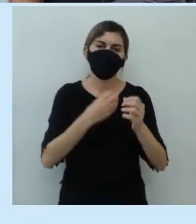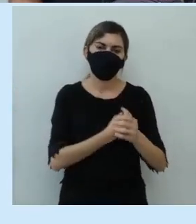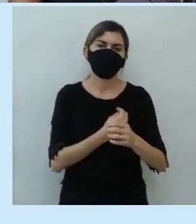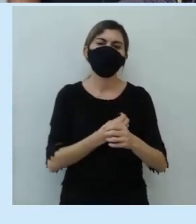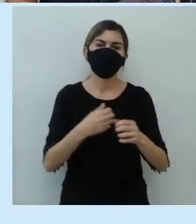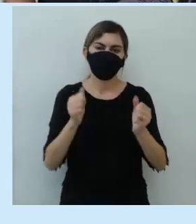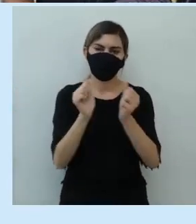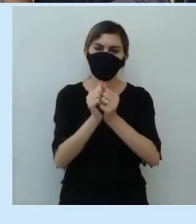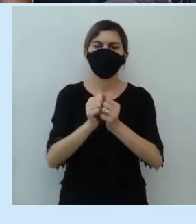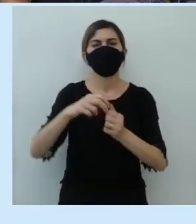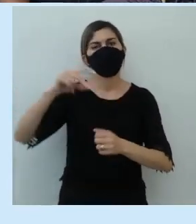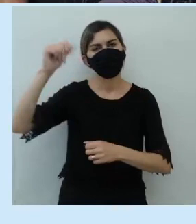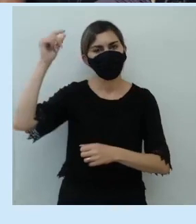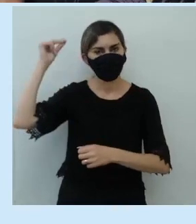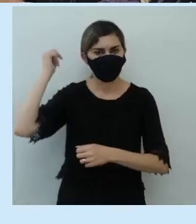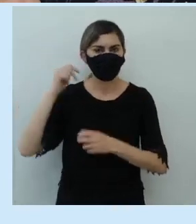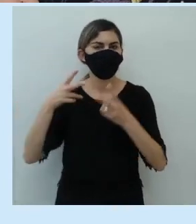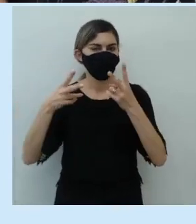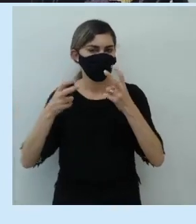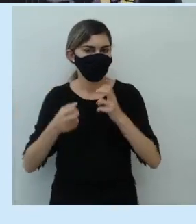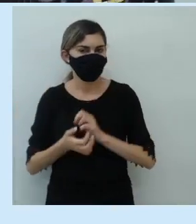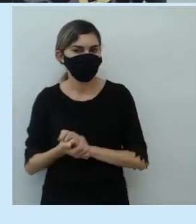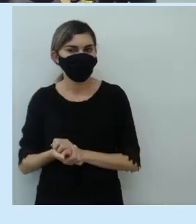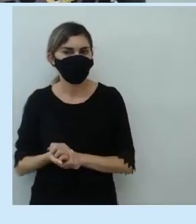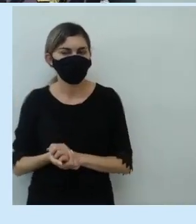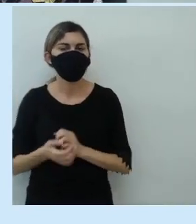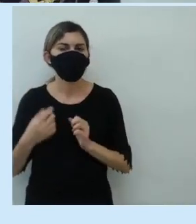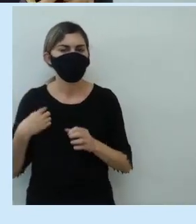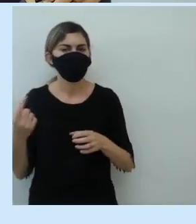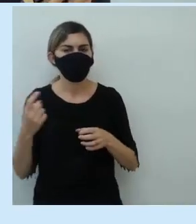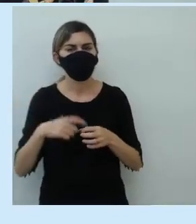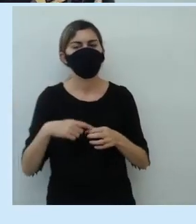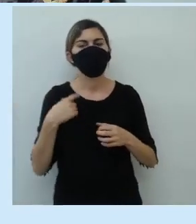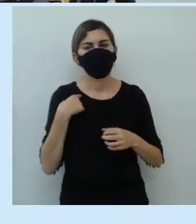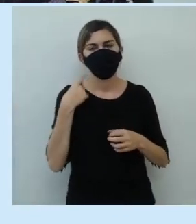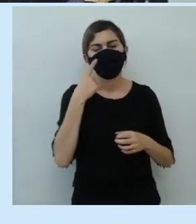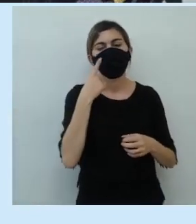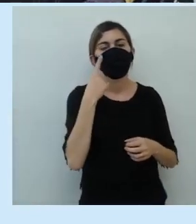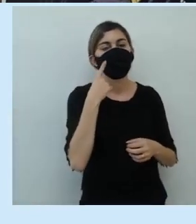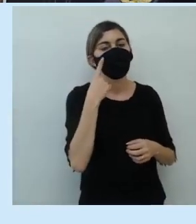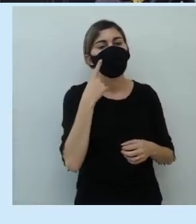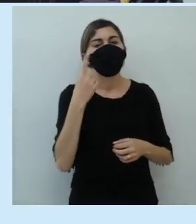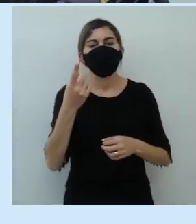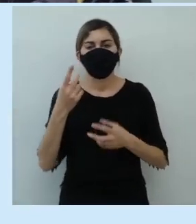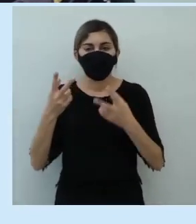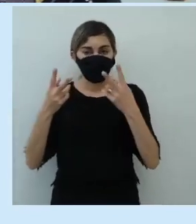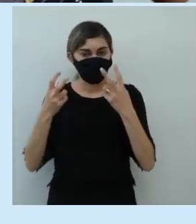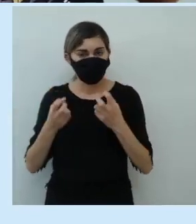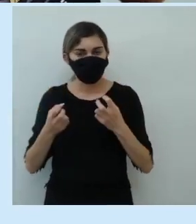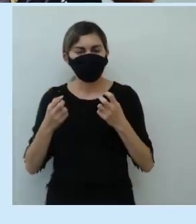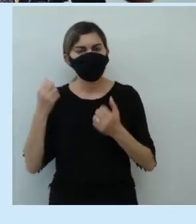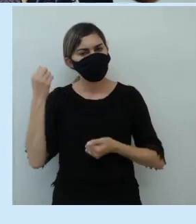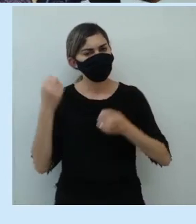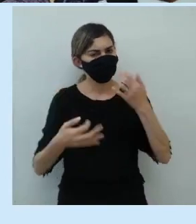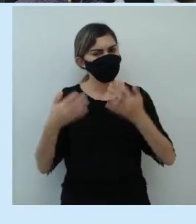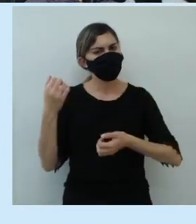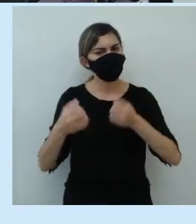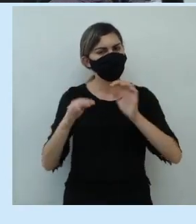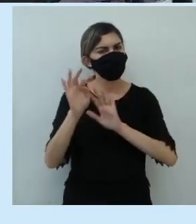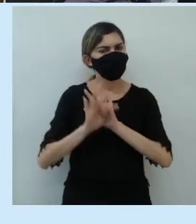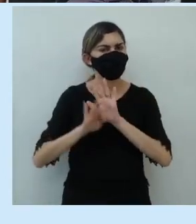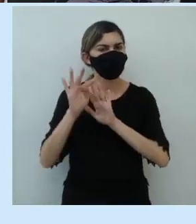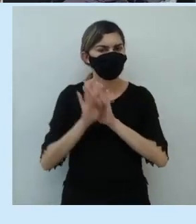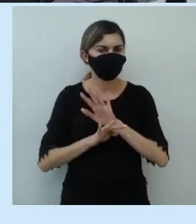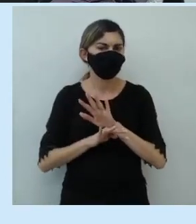juntos há algum tempo. Está percebendo? Vejam, eu vou voltar um pouquinho aqui, vou voltar, para você perceber a distribuição de um